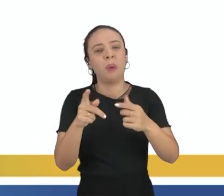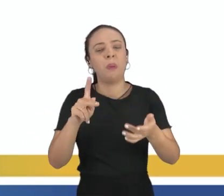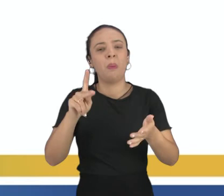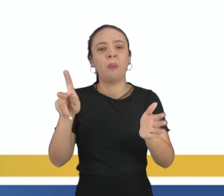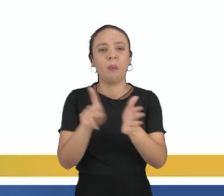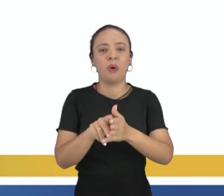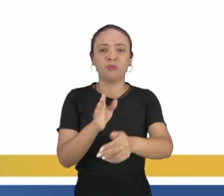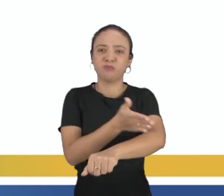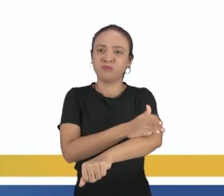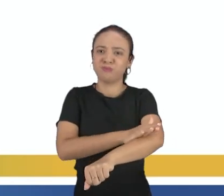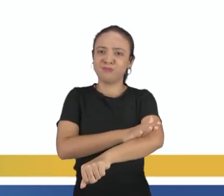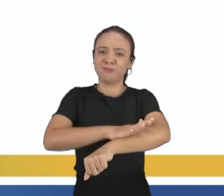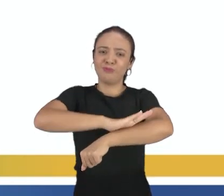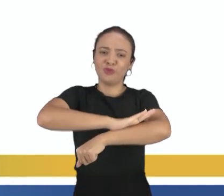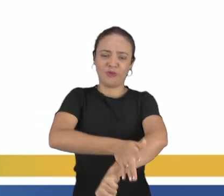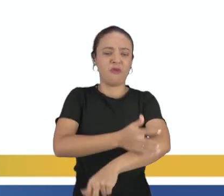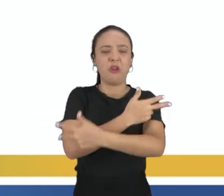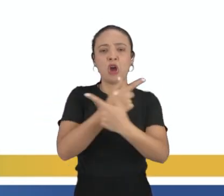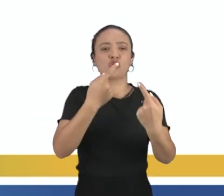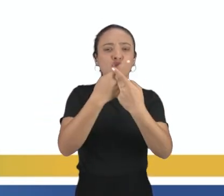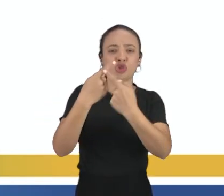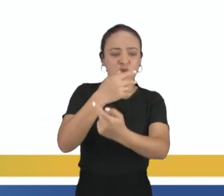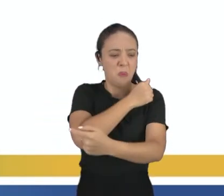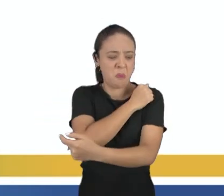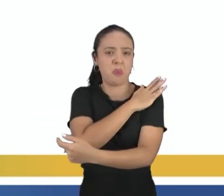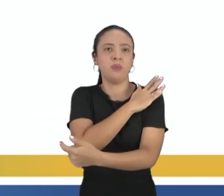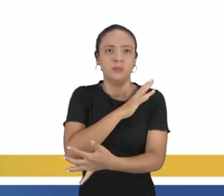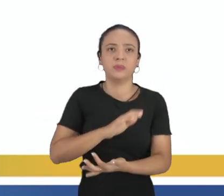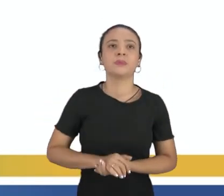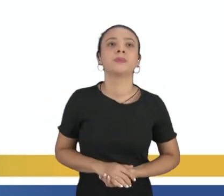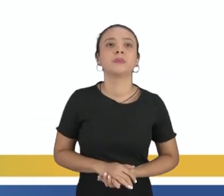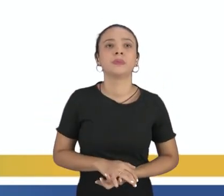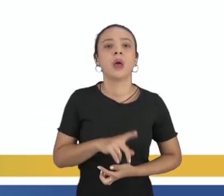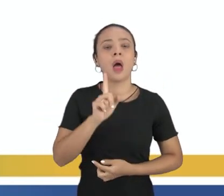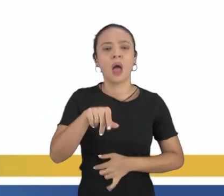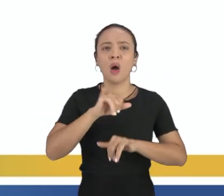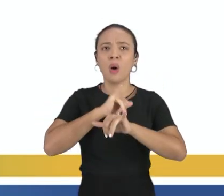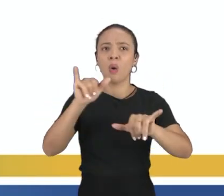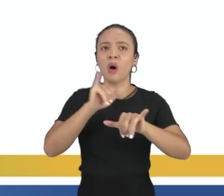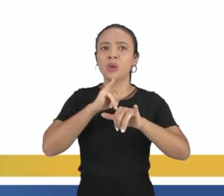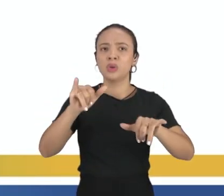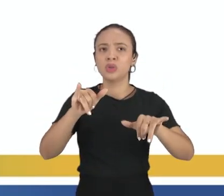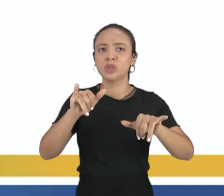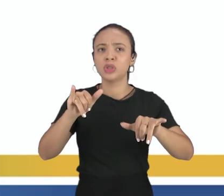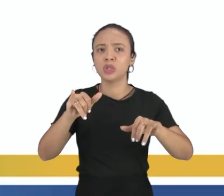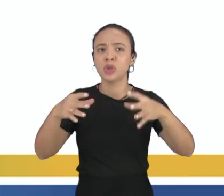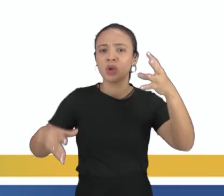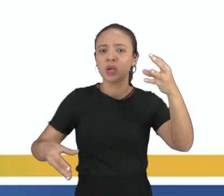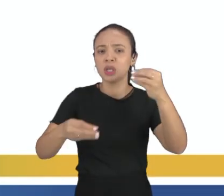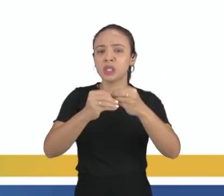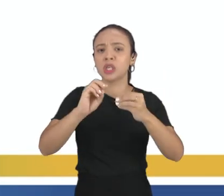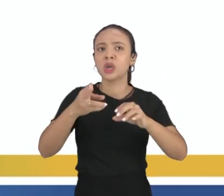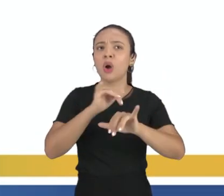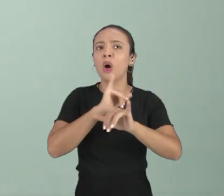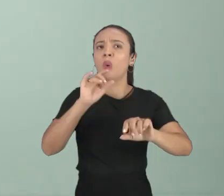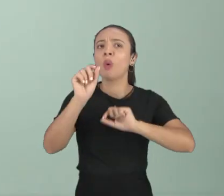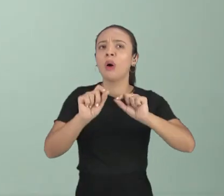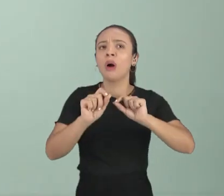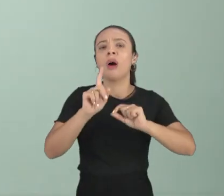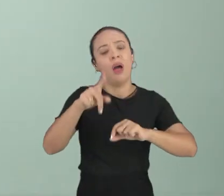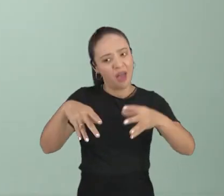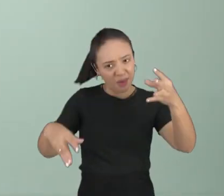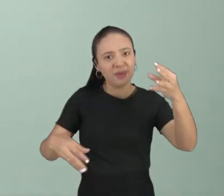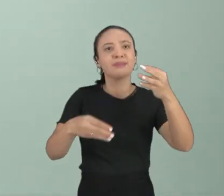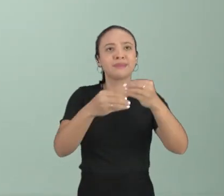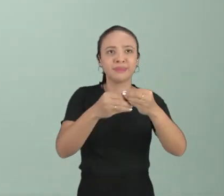xenofobia e o ódio. Aí podemos dizer que o texto acima é uma notícia, uma resenha ou uma propaganda? Uma resenha,